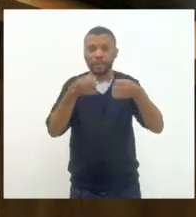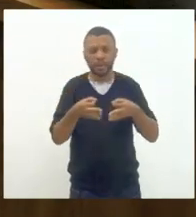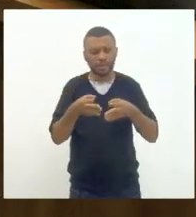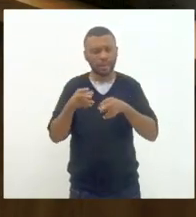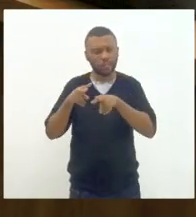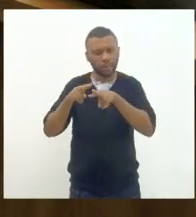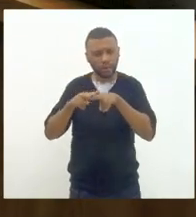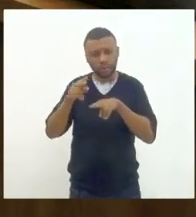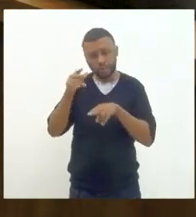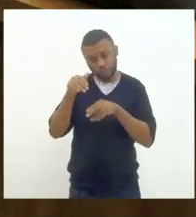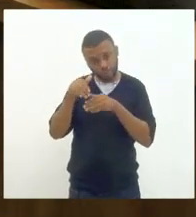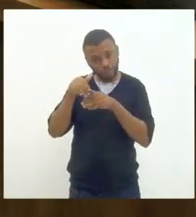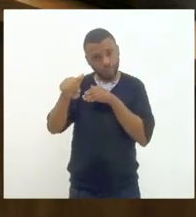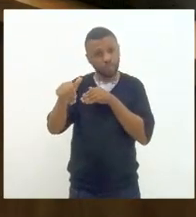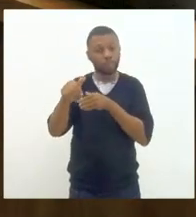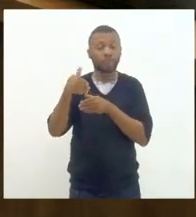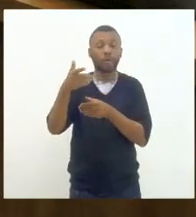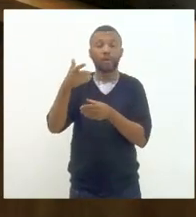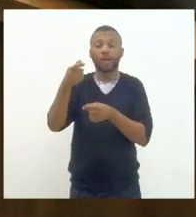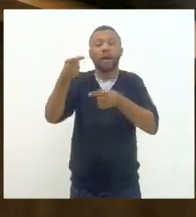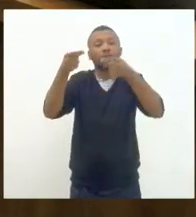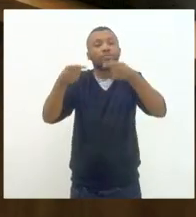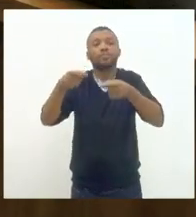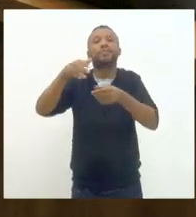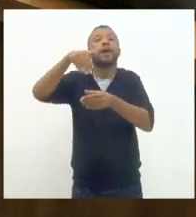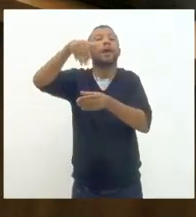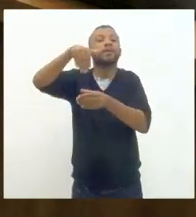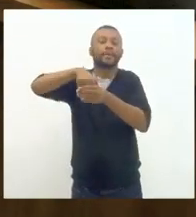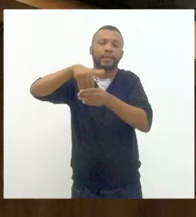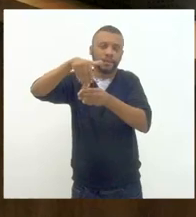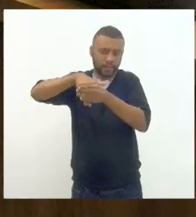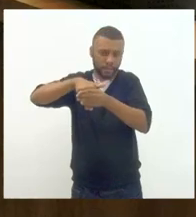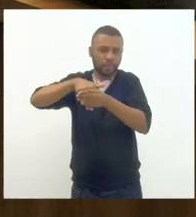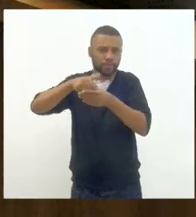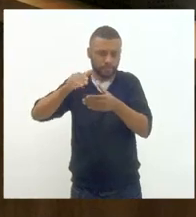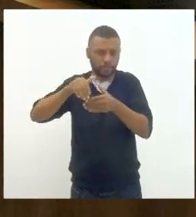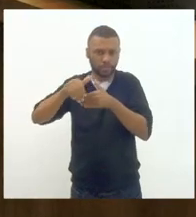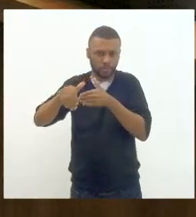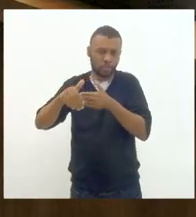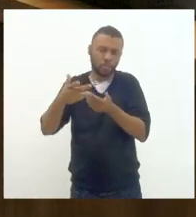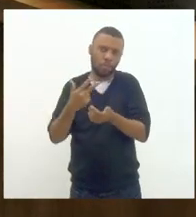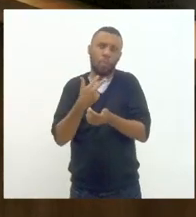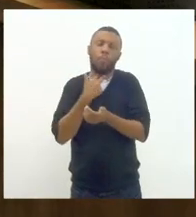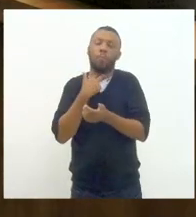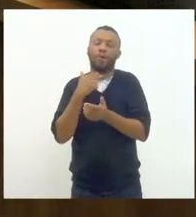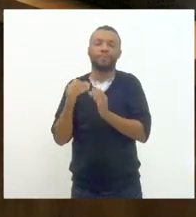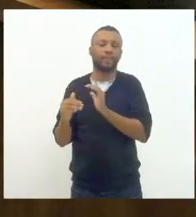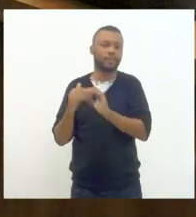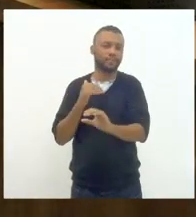pleito eleitoral, já daqui a pouco, né, não poderá mais enviar.